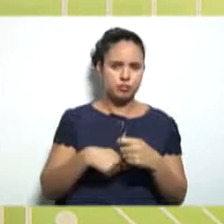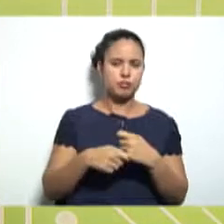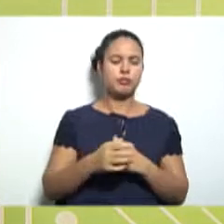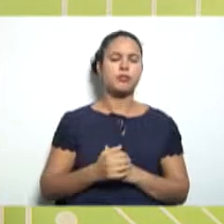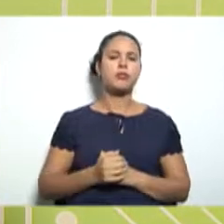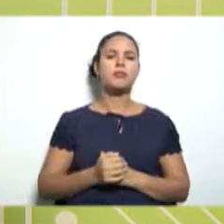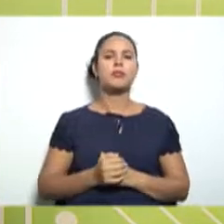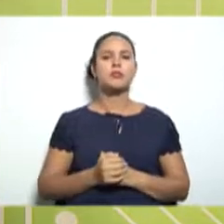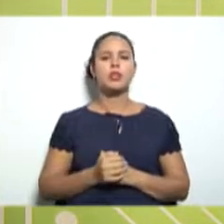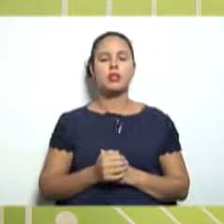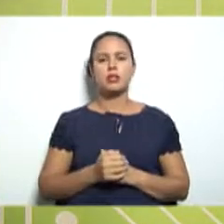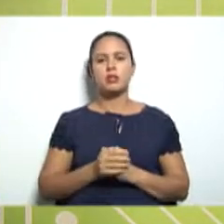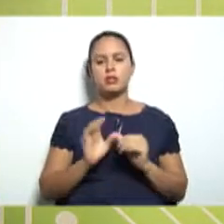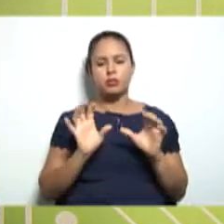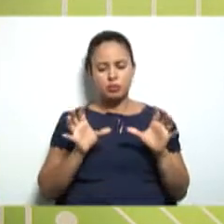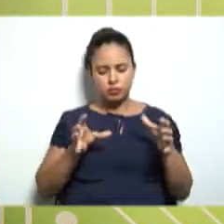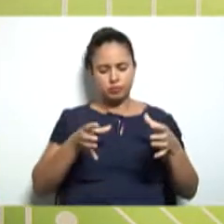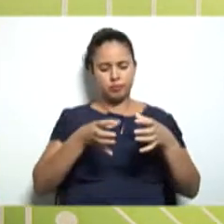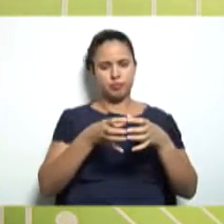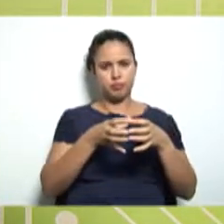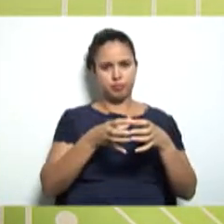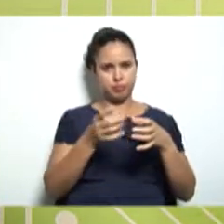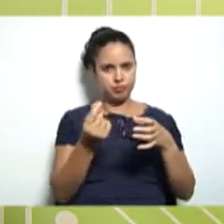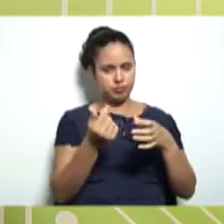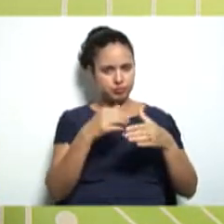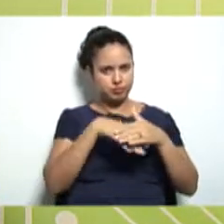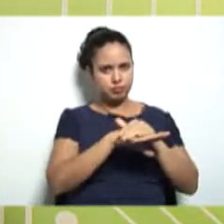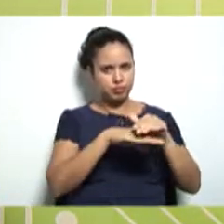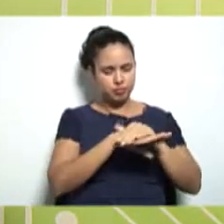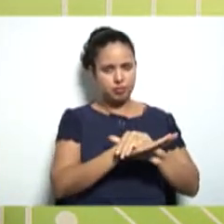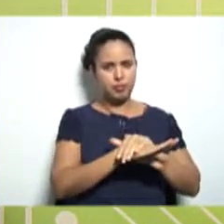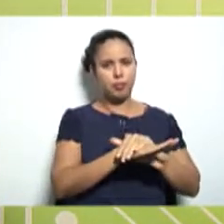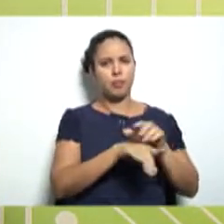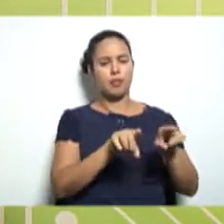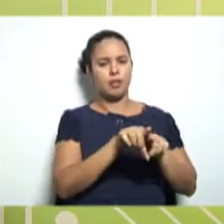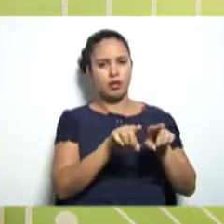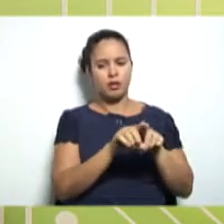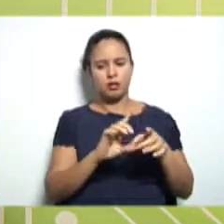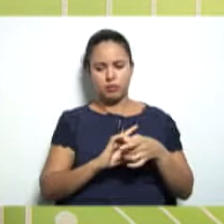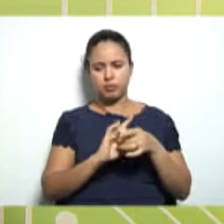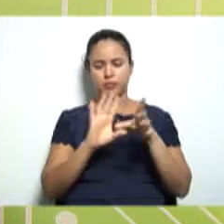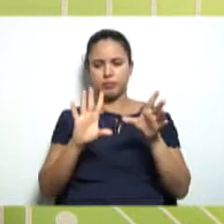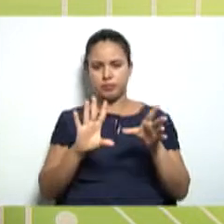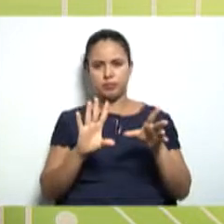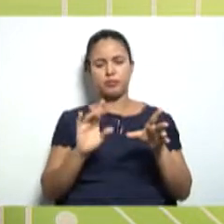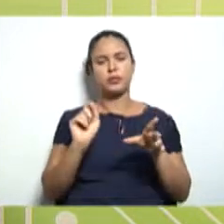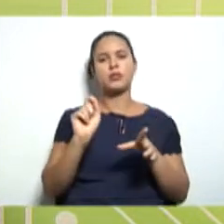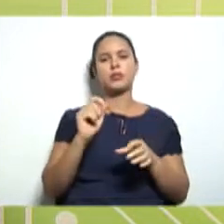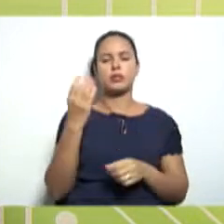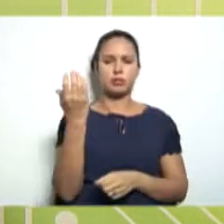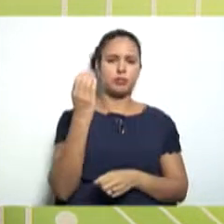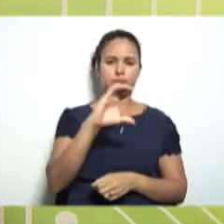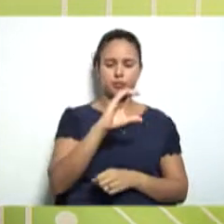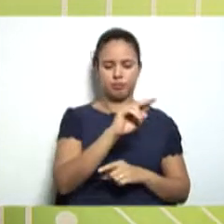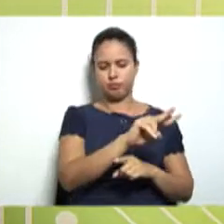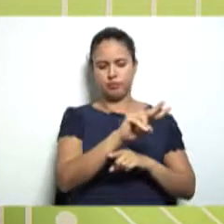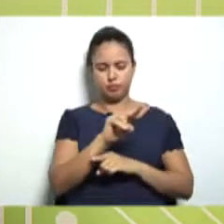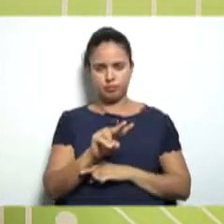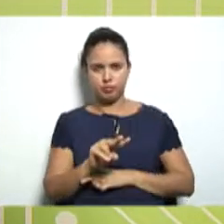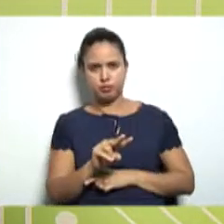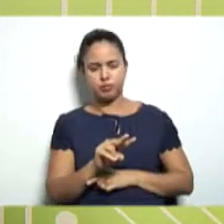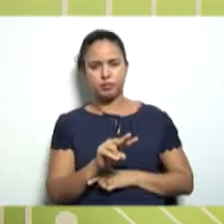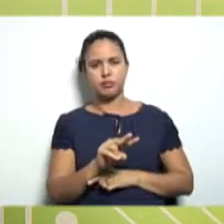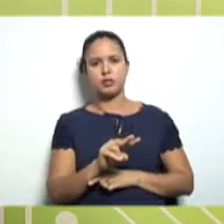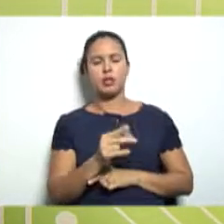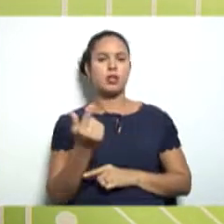conciliação de juntar as poupanças das pessoas e disponibilizar isso como crédito para quem quer principalmente fazer investimentos como empresários, a gente